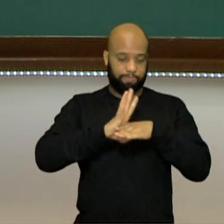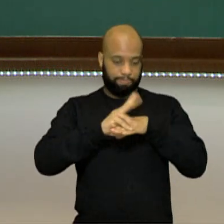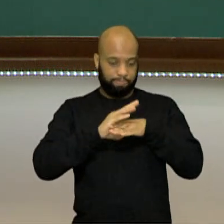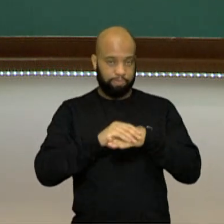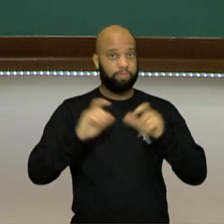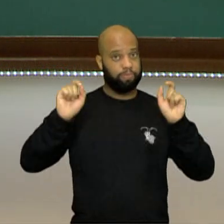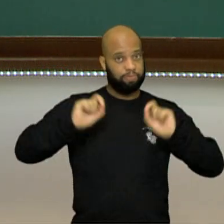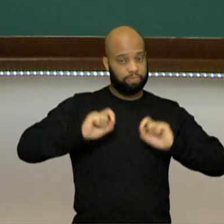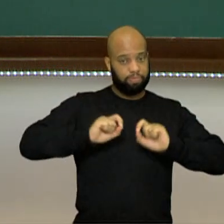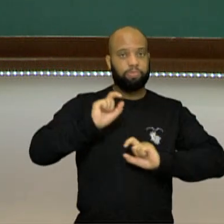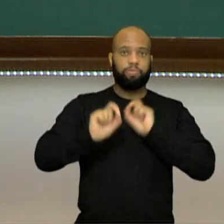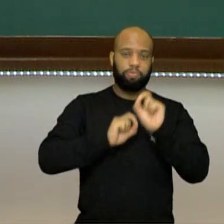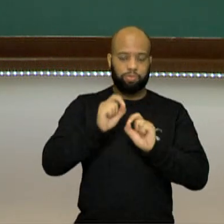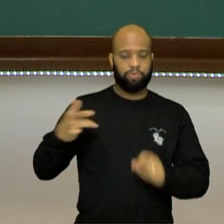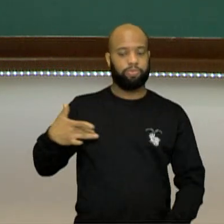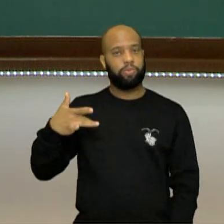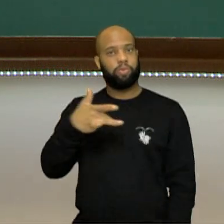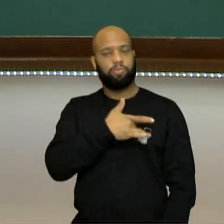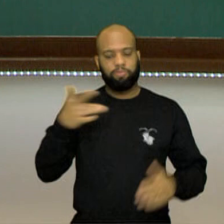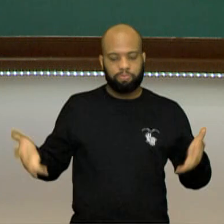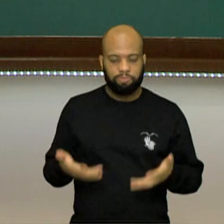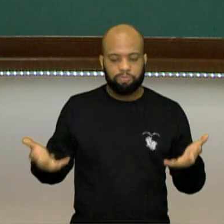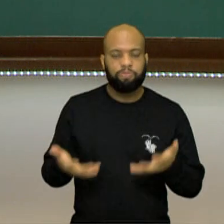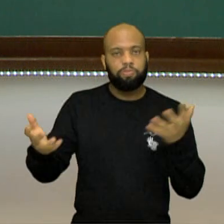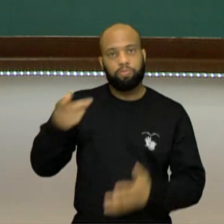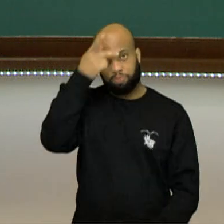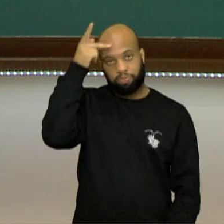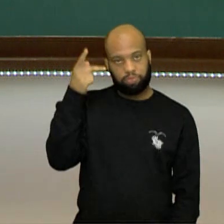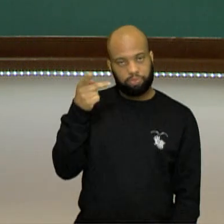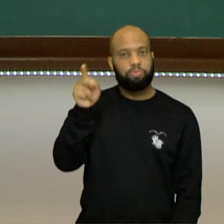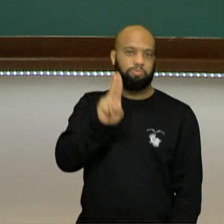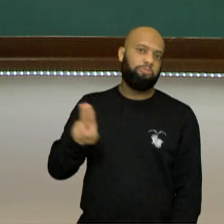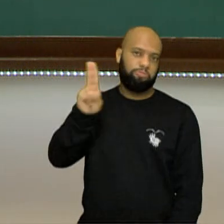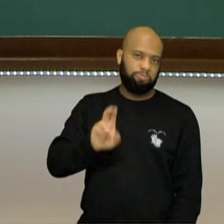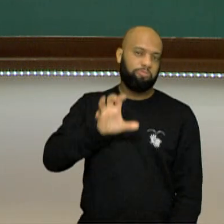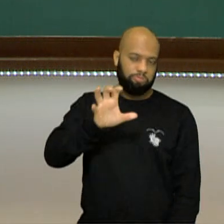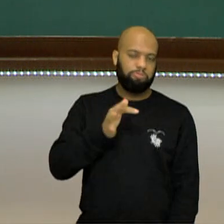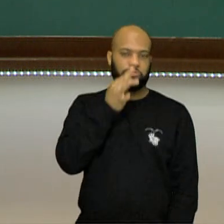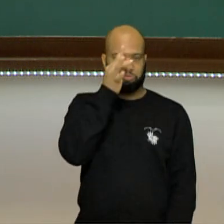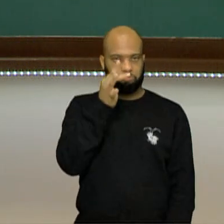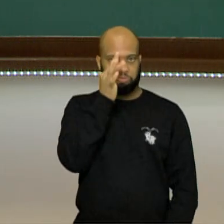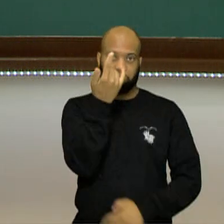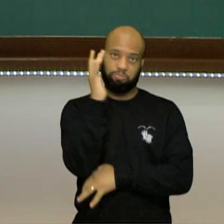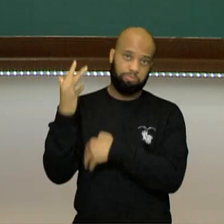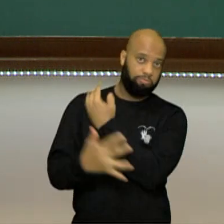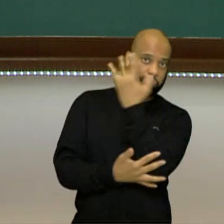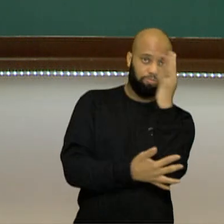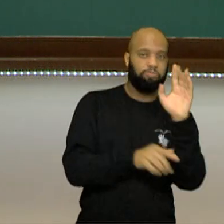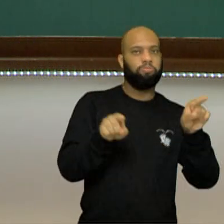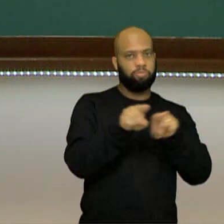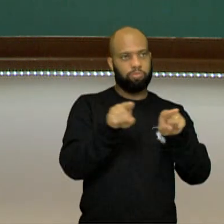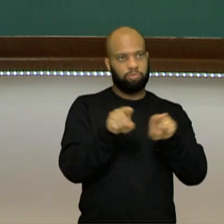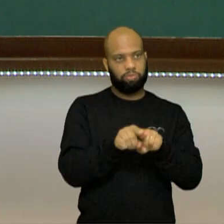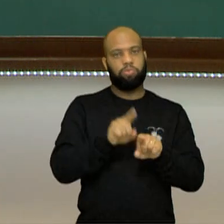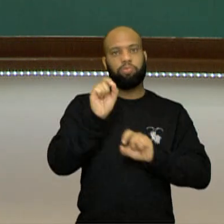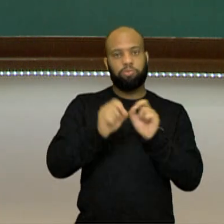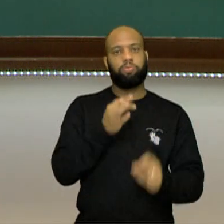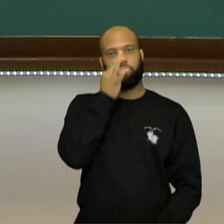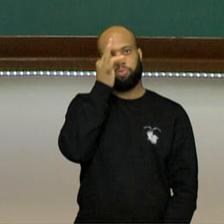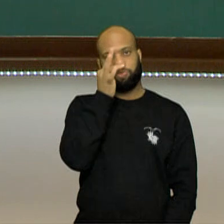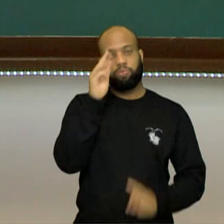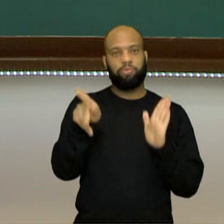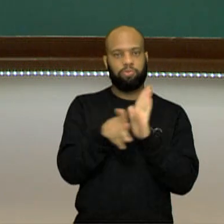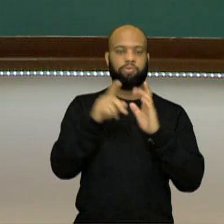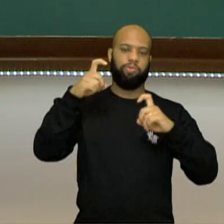favorecendo, então, a saúde daqueles que fazem uso dessas plantas que são conhecidas, então, como plantas